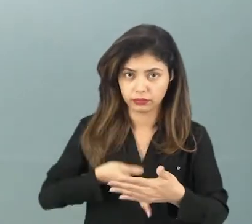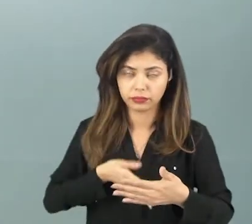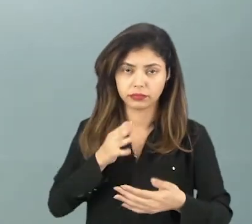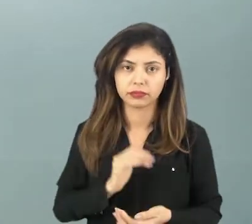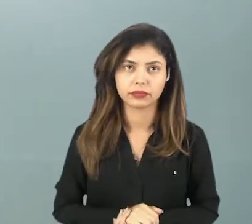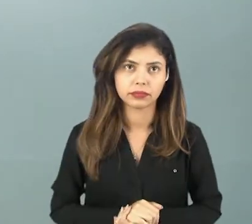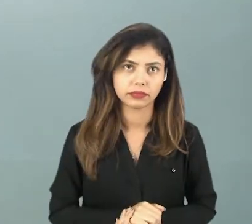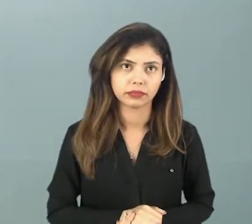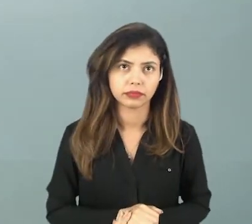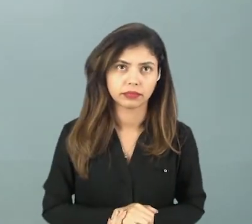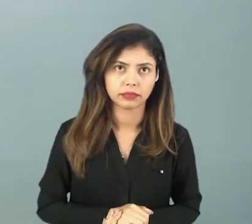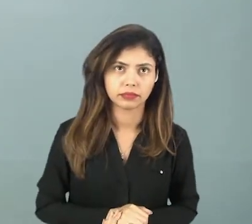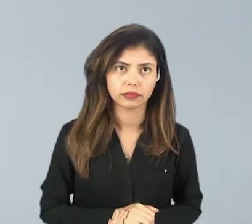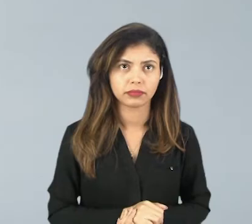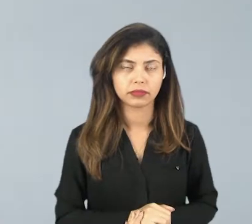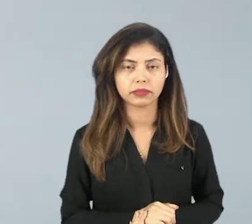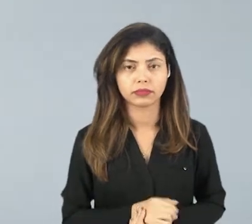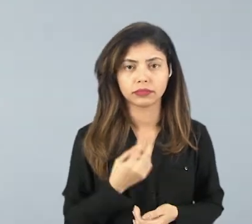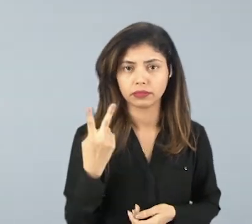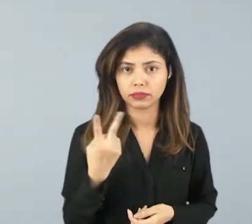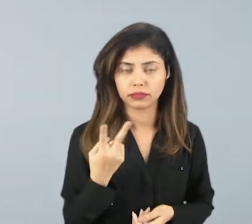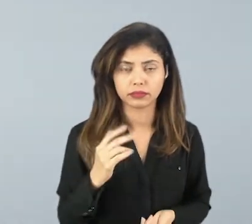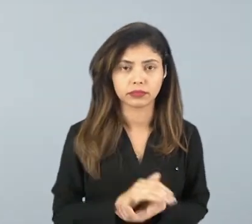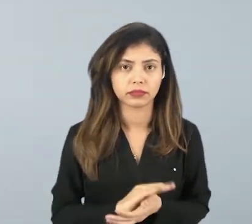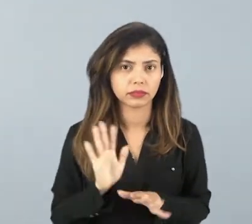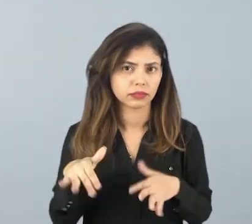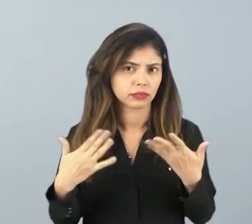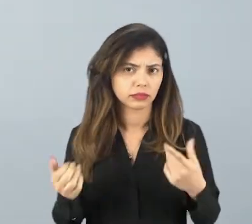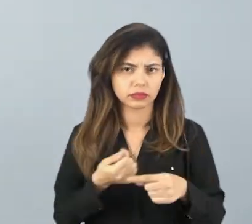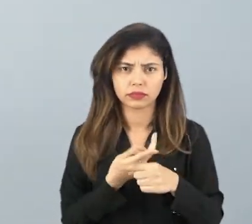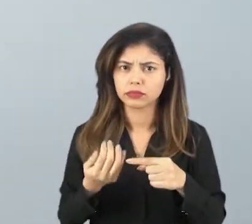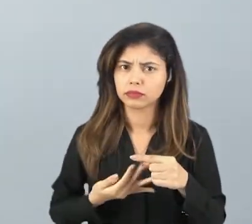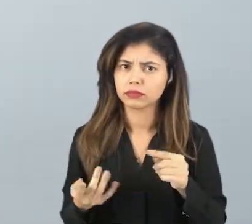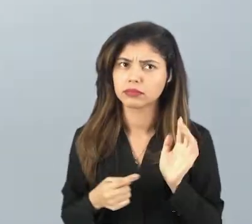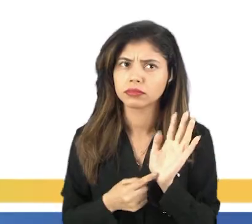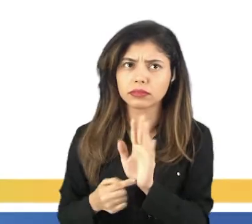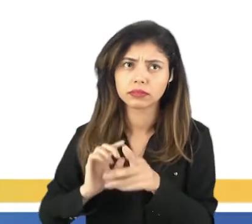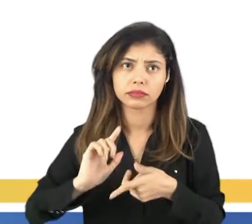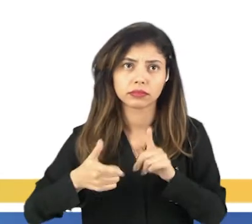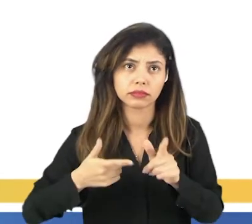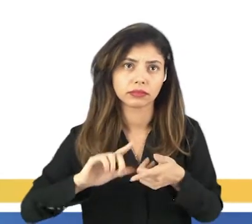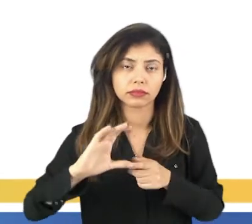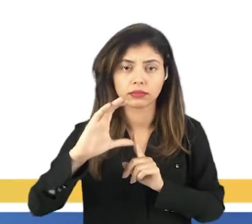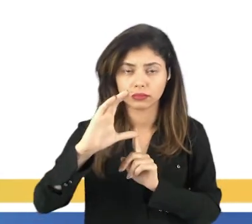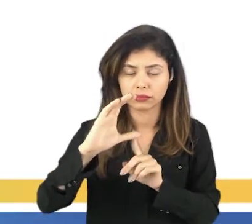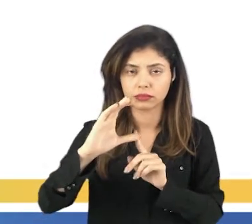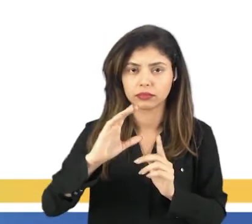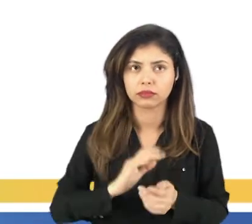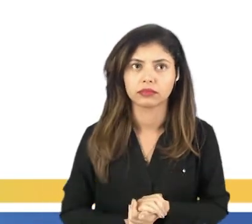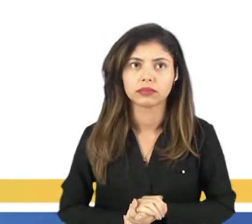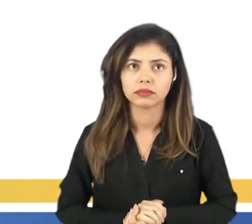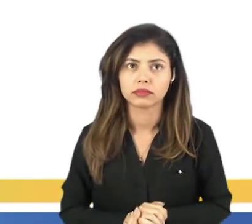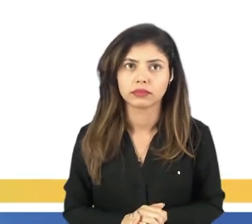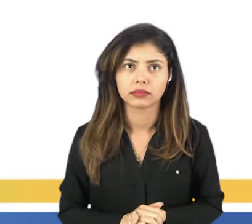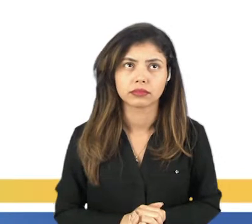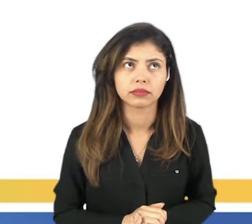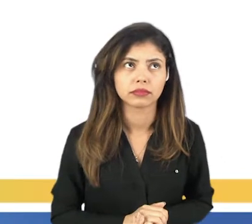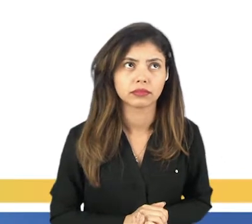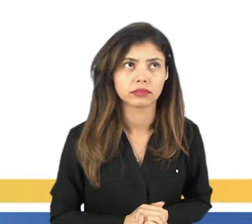metade. Se são 4, 2 é a metade. Então, qual é a fração que representa a letra C? Vamos conferir aí na